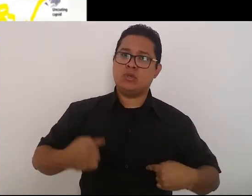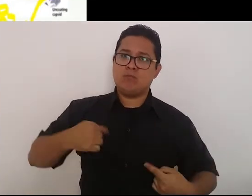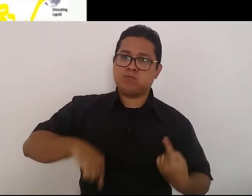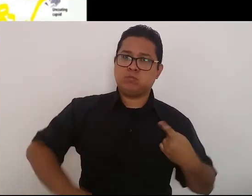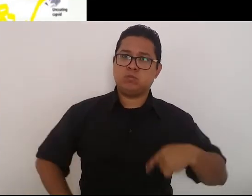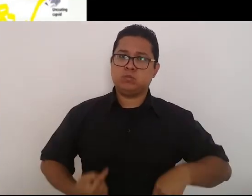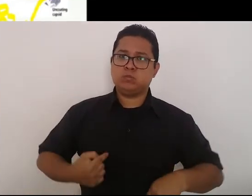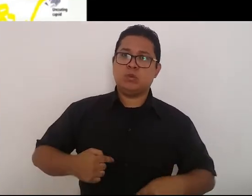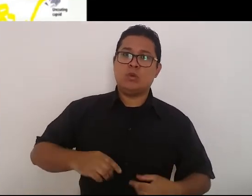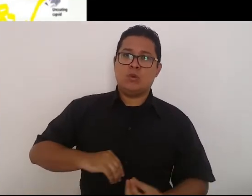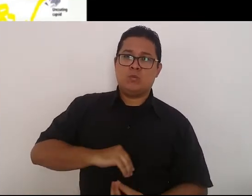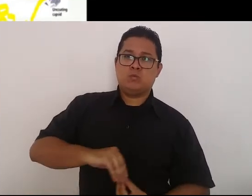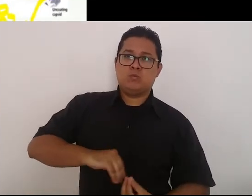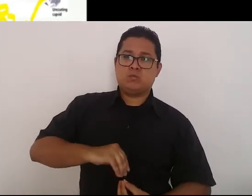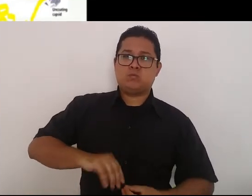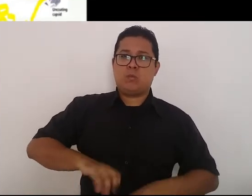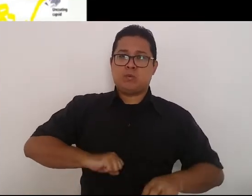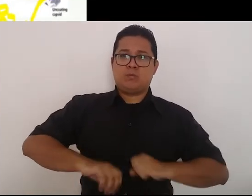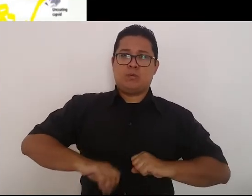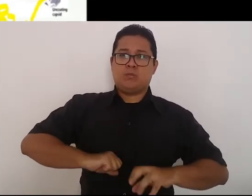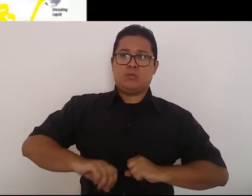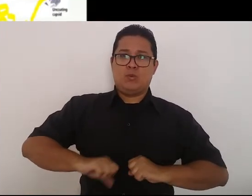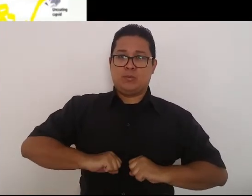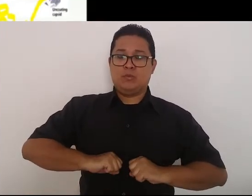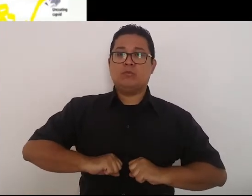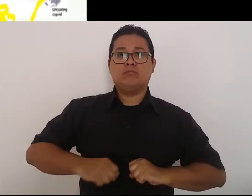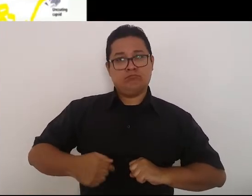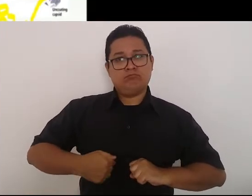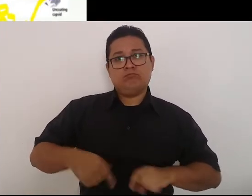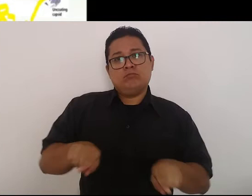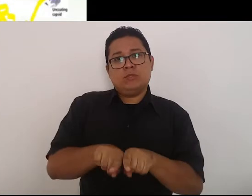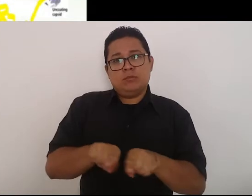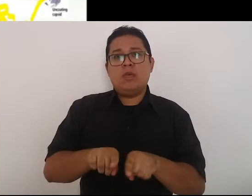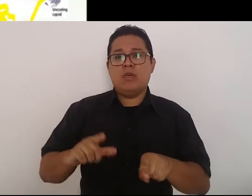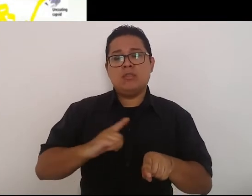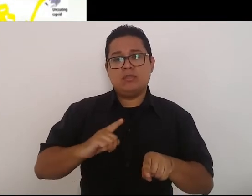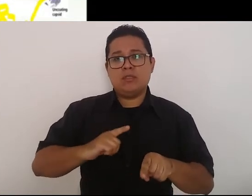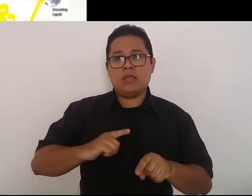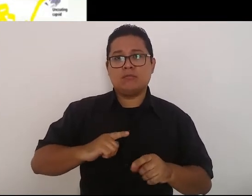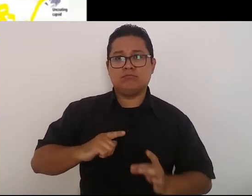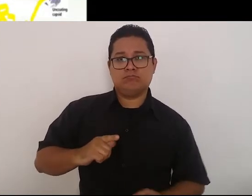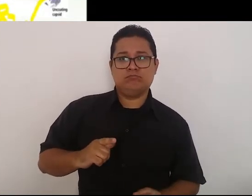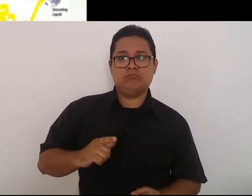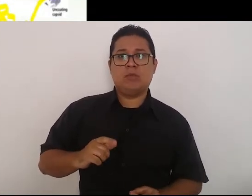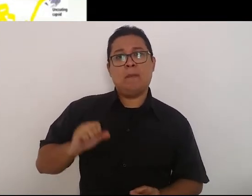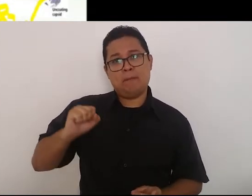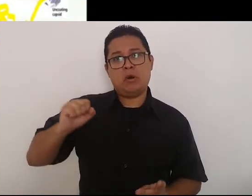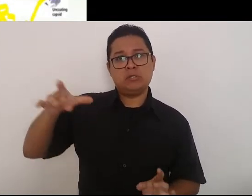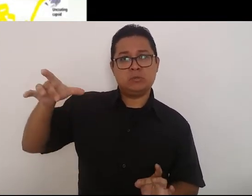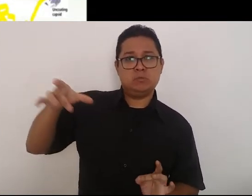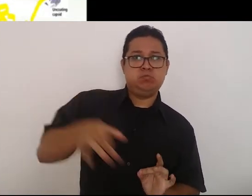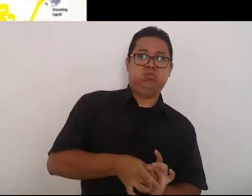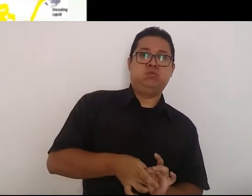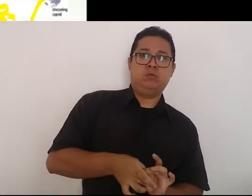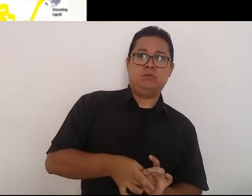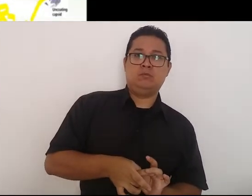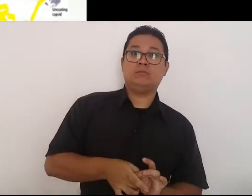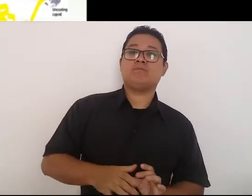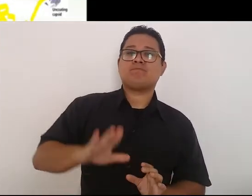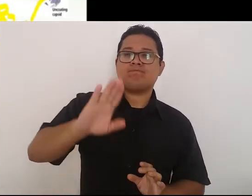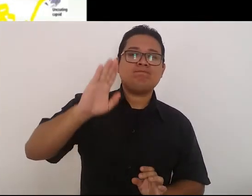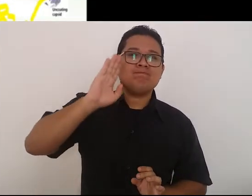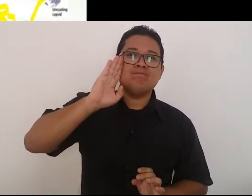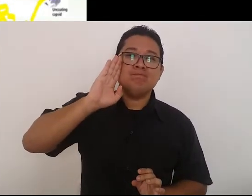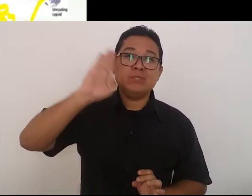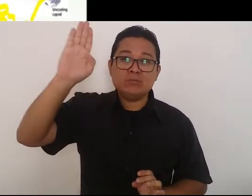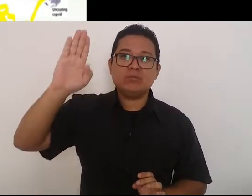também tem bastante desses receptores. Então, ele encaixa aqui. Aonde ele encaixa, ele infecta. Qual é o local do seu corpo